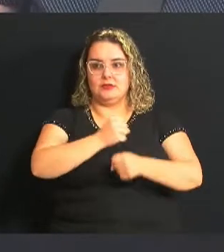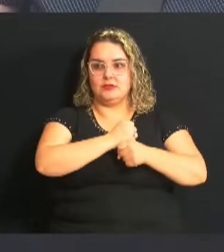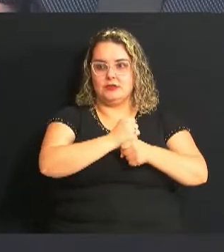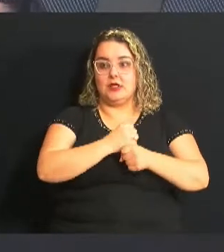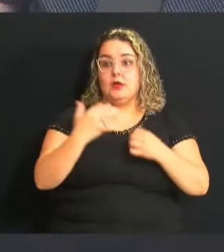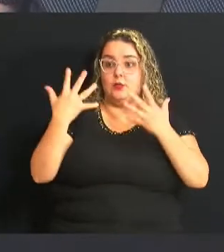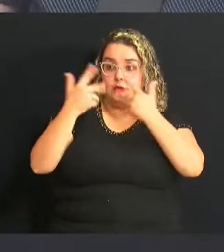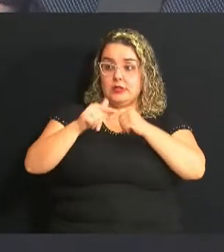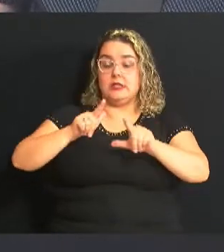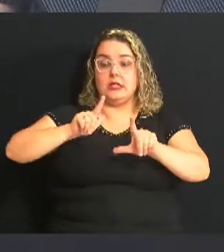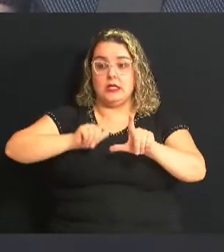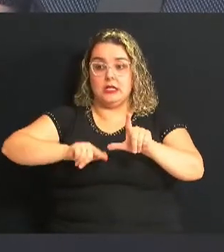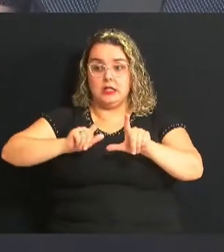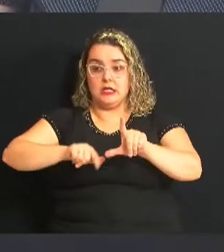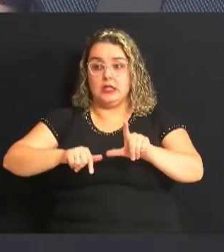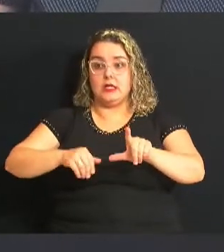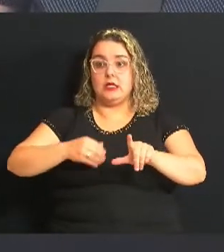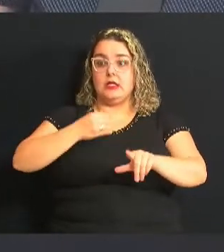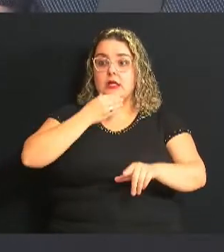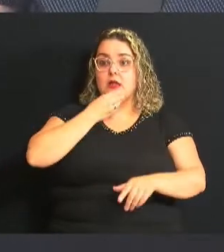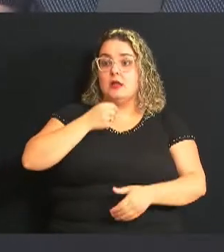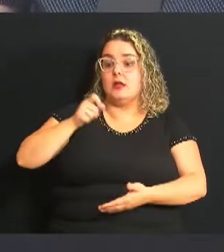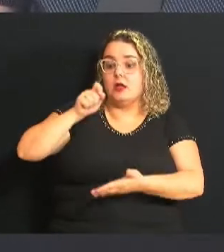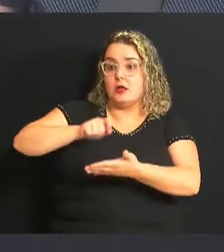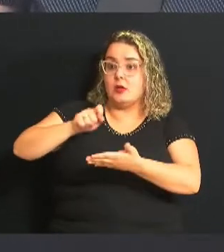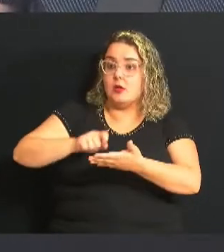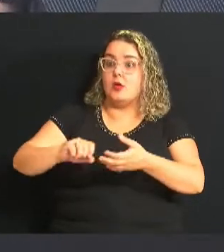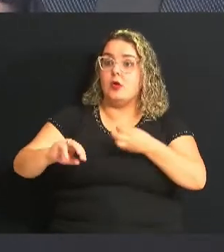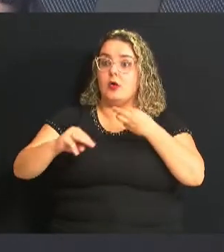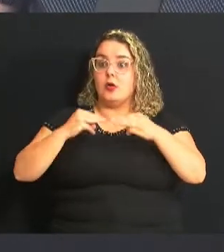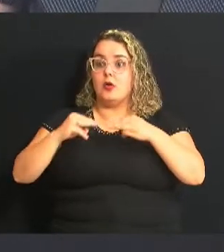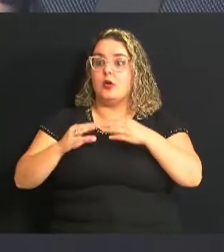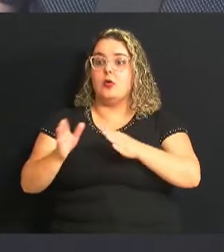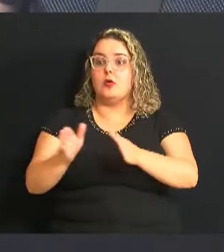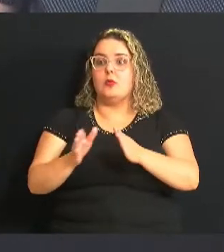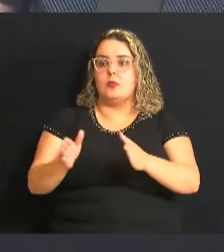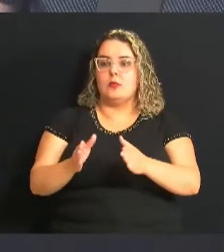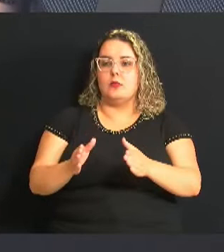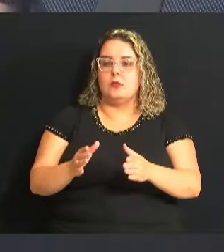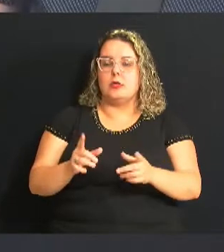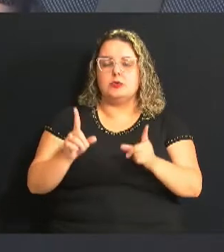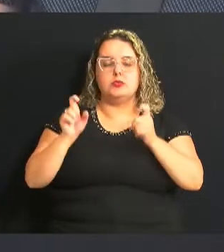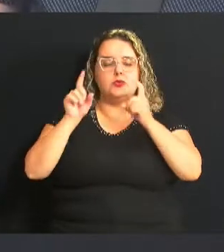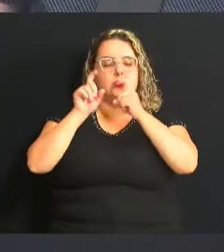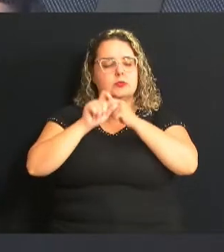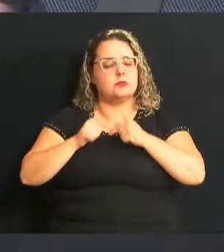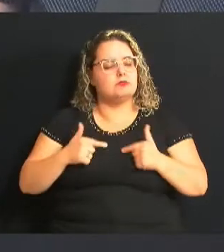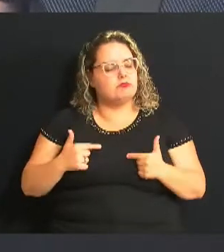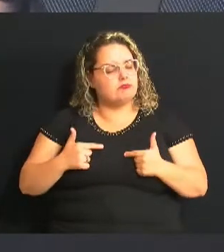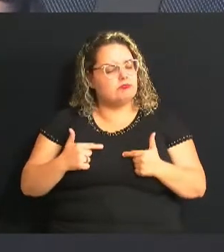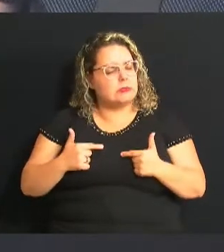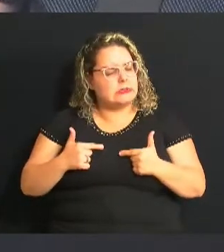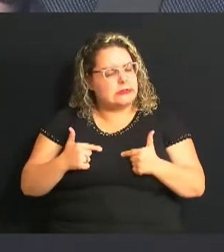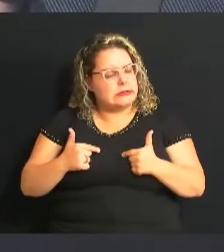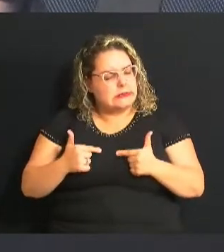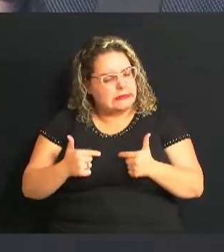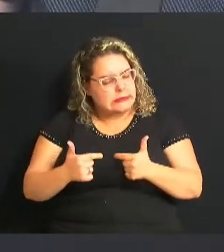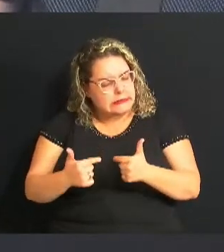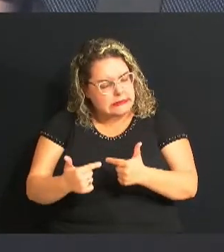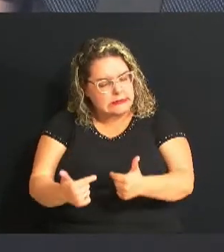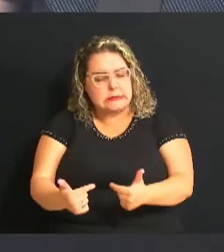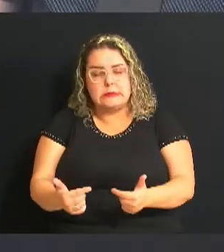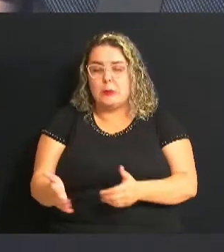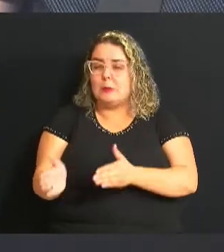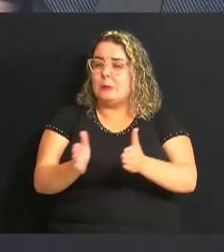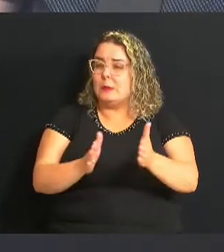letra, e ele compôs essa música no maior deserto dele, no momento mais difícil, no momento